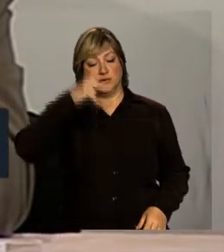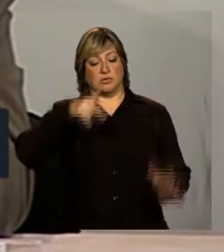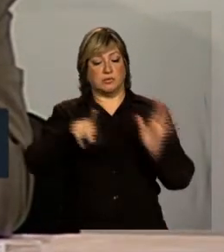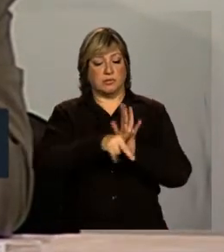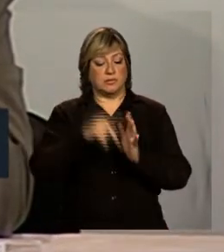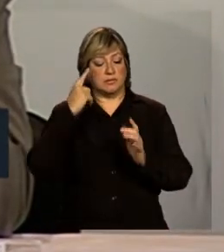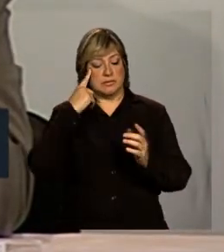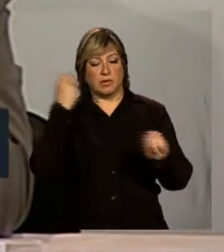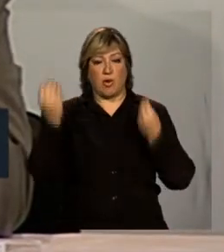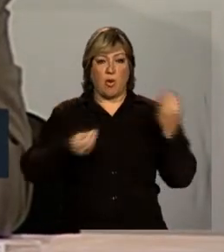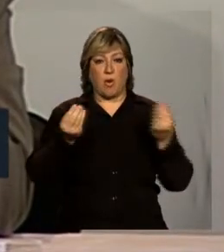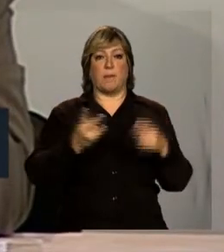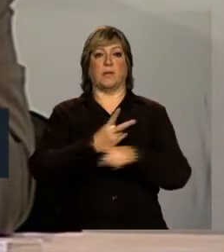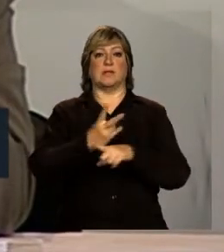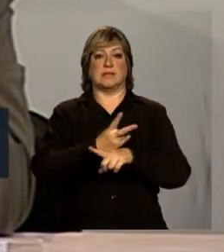buscando